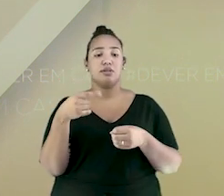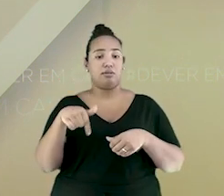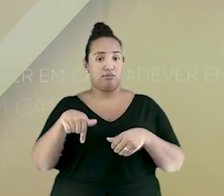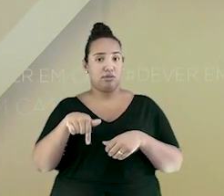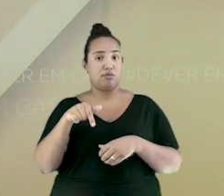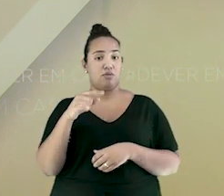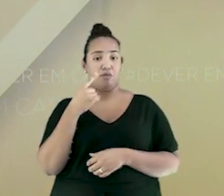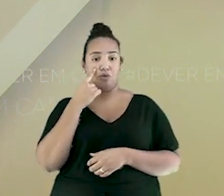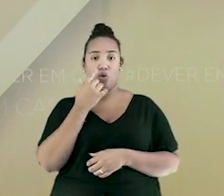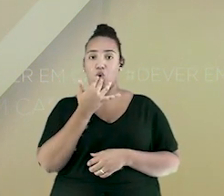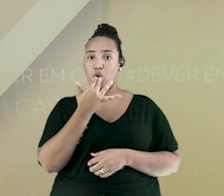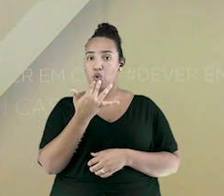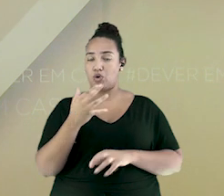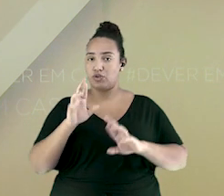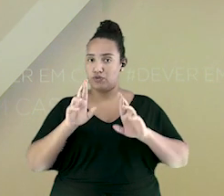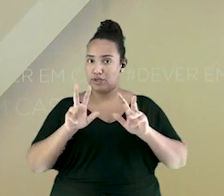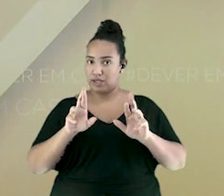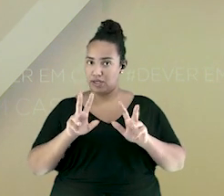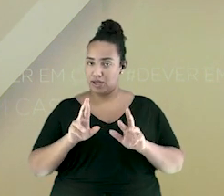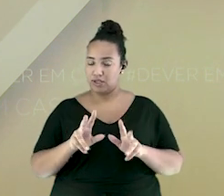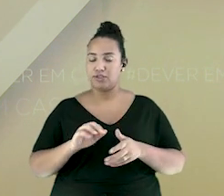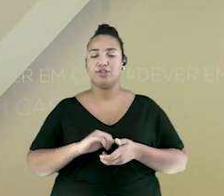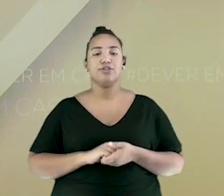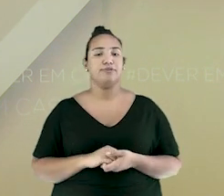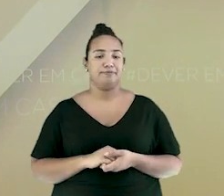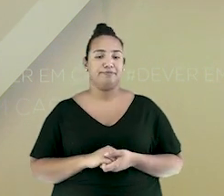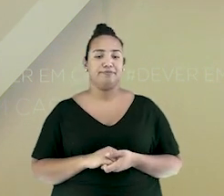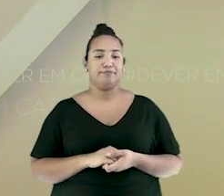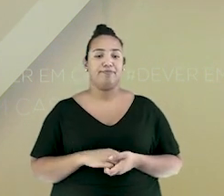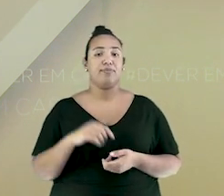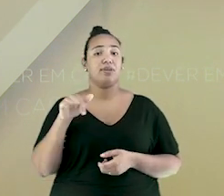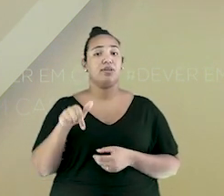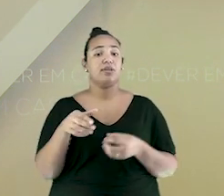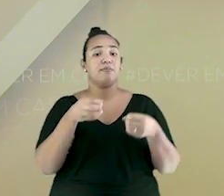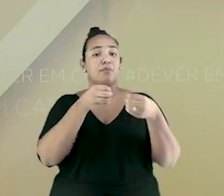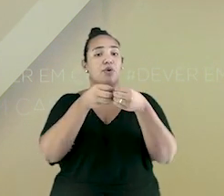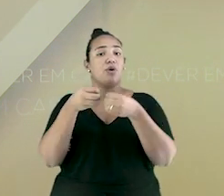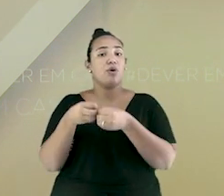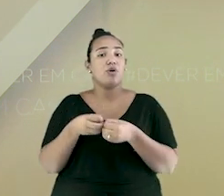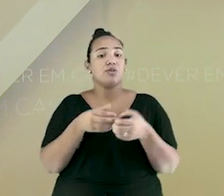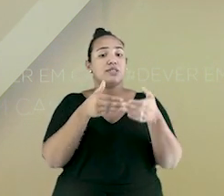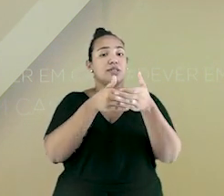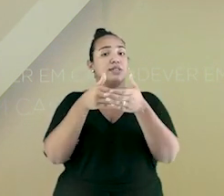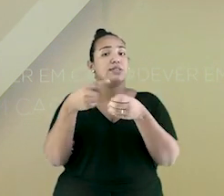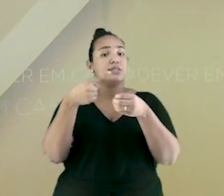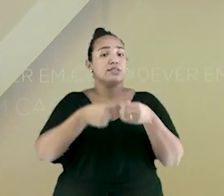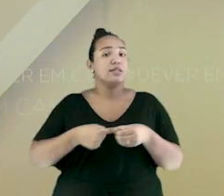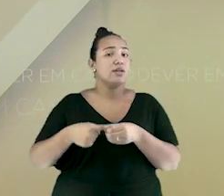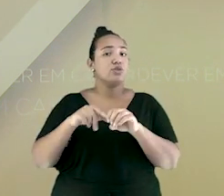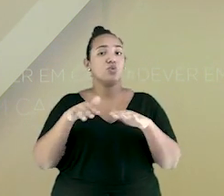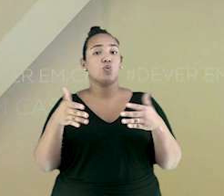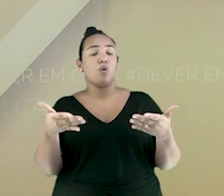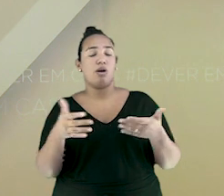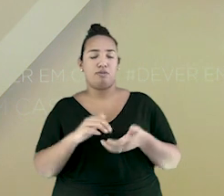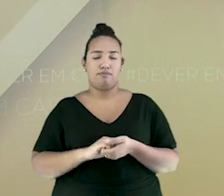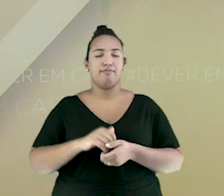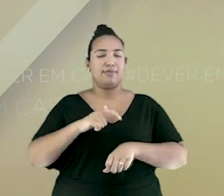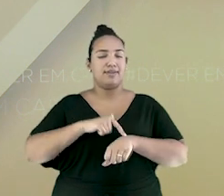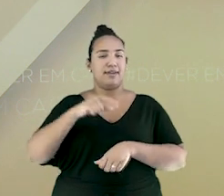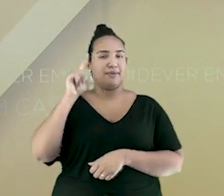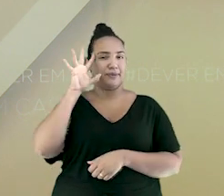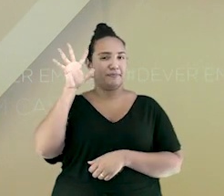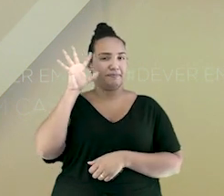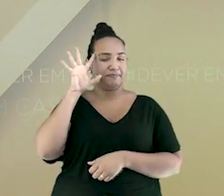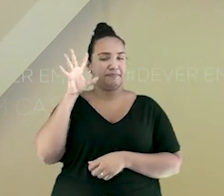Cariacica, que inclusive está numa cor diferente aqui no mapa, faz limite com quais